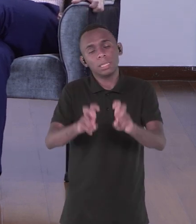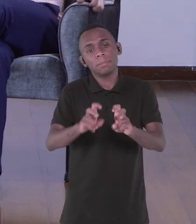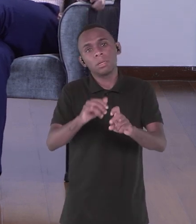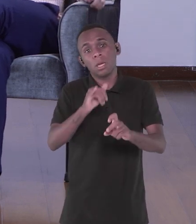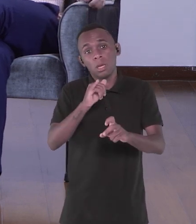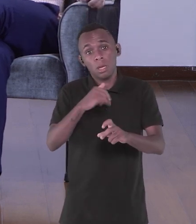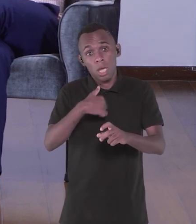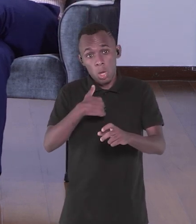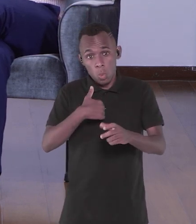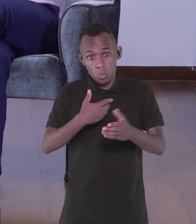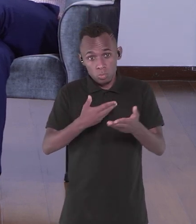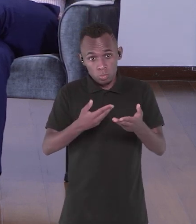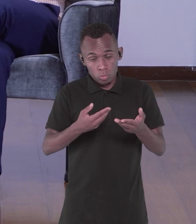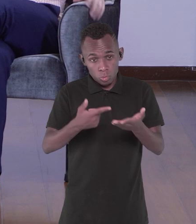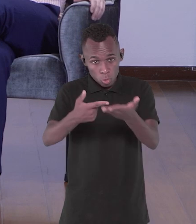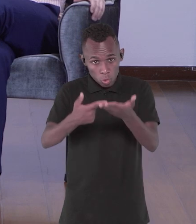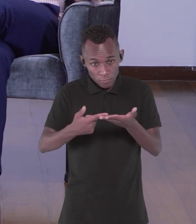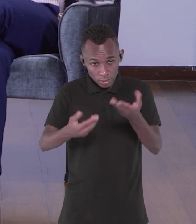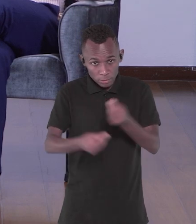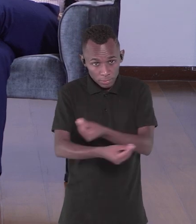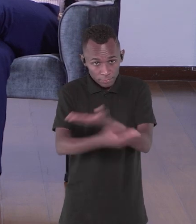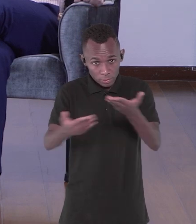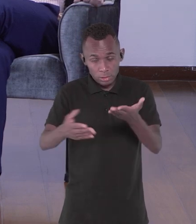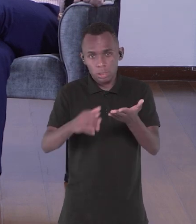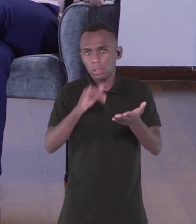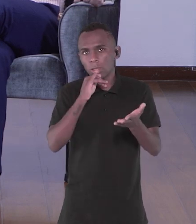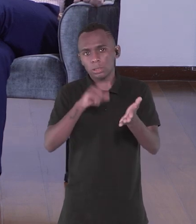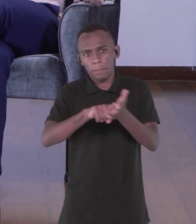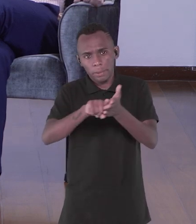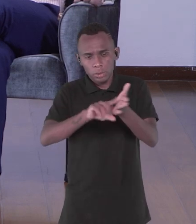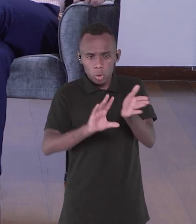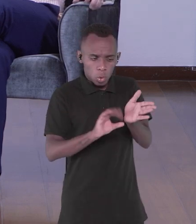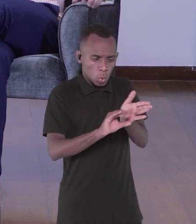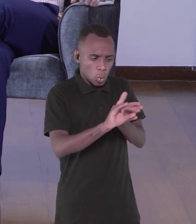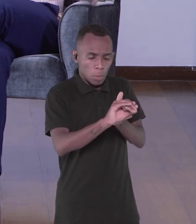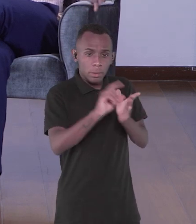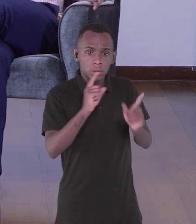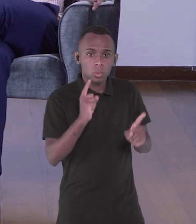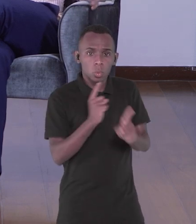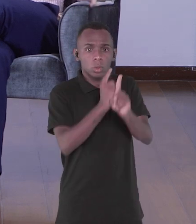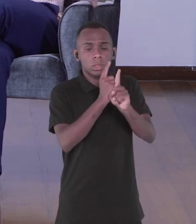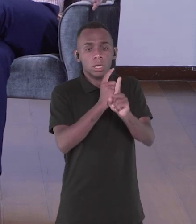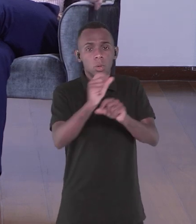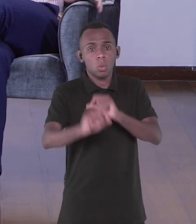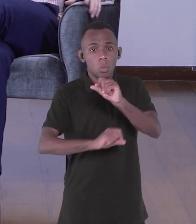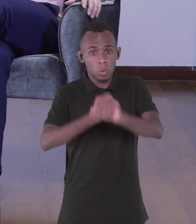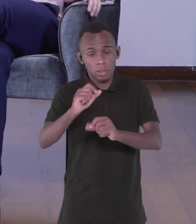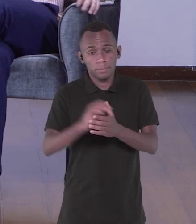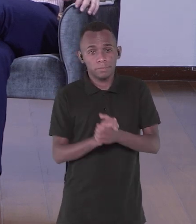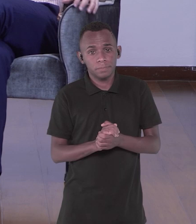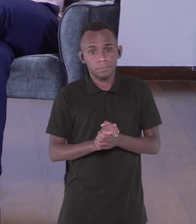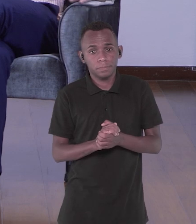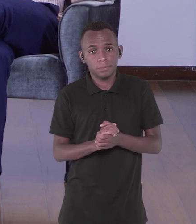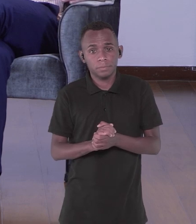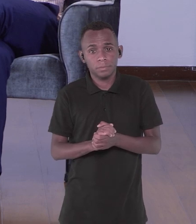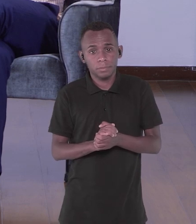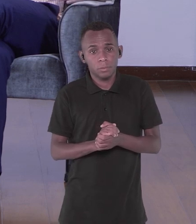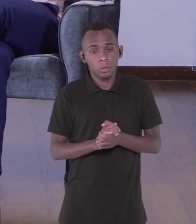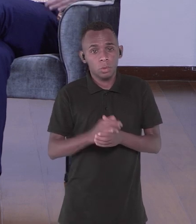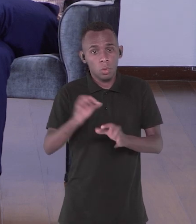convido vocês, pode dar no Google mesmo, deve dar para encontrar isso. A ONU fez, antes da guerra,